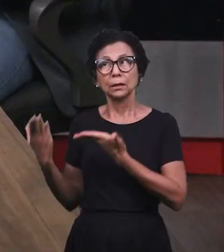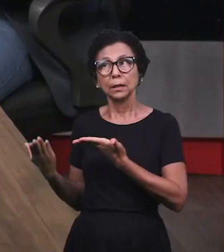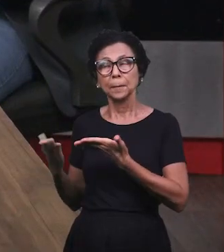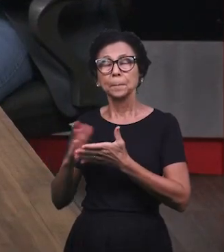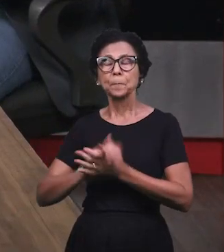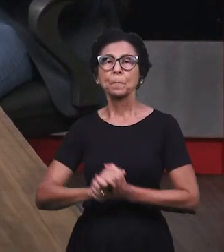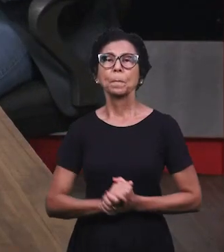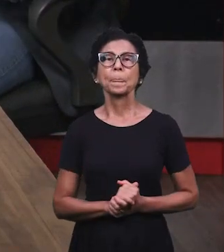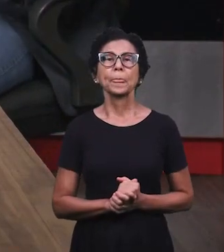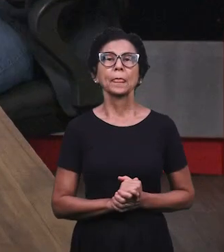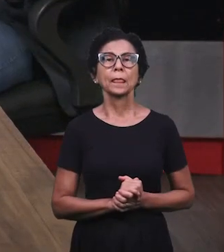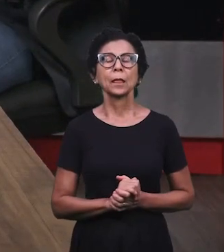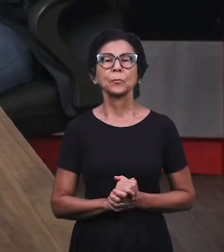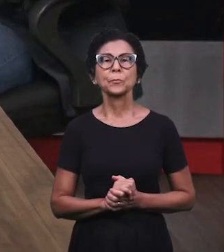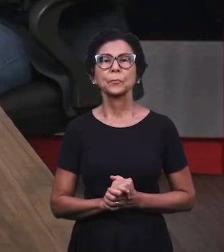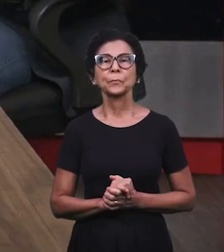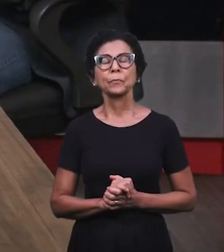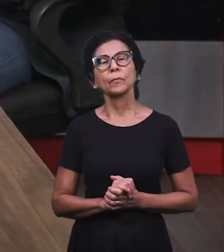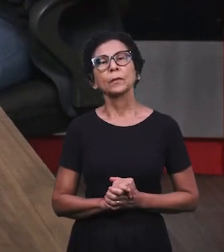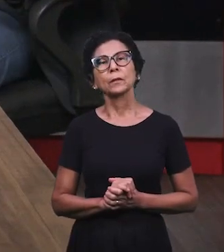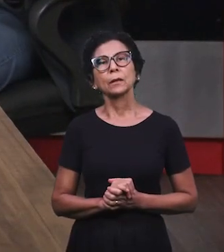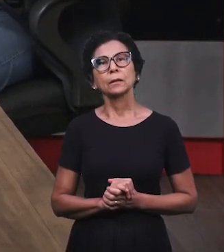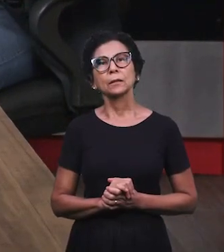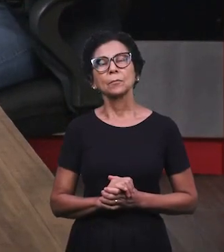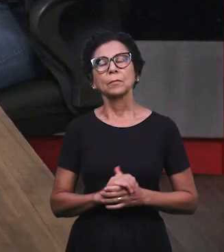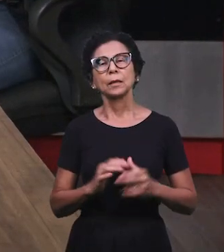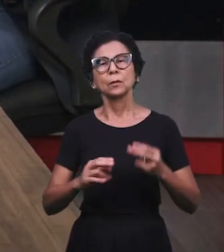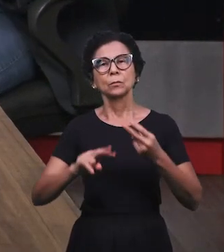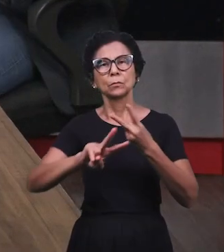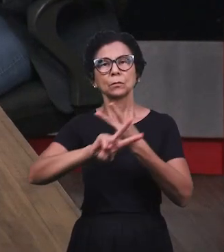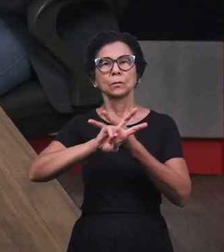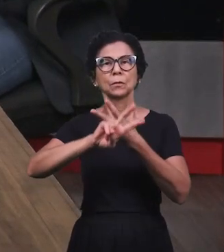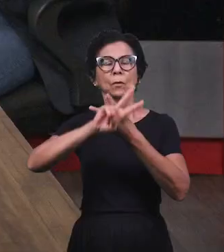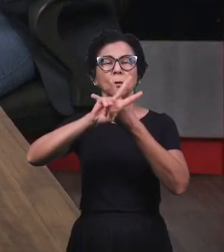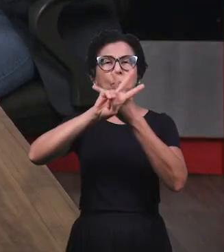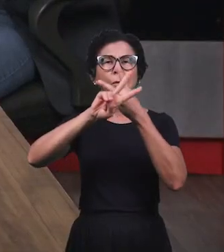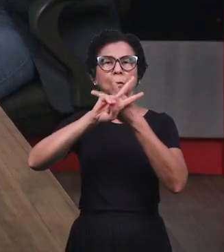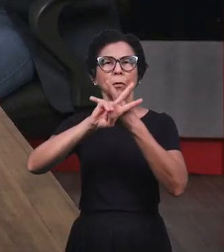Genoma, ele já estabeleceu que